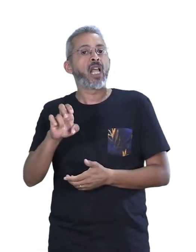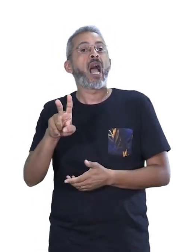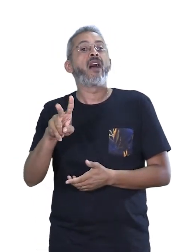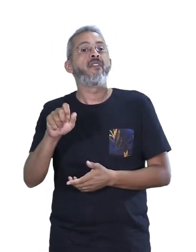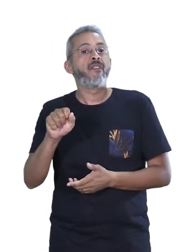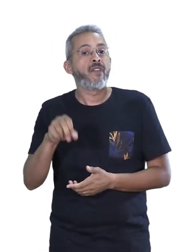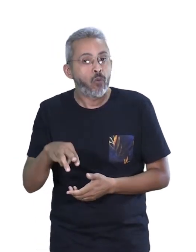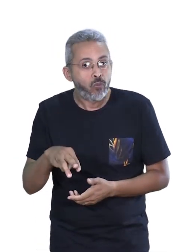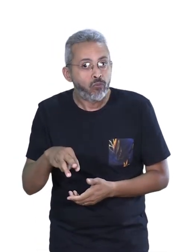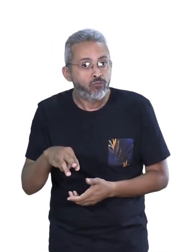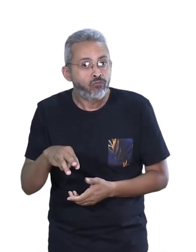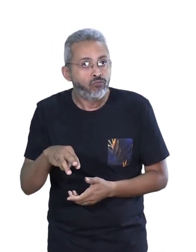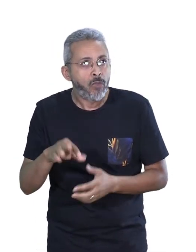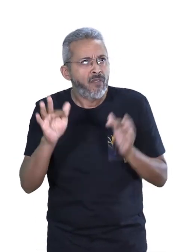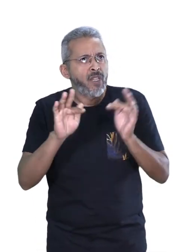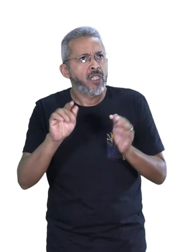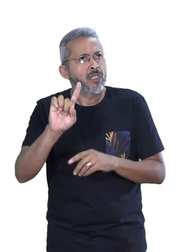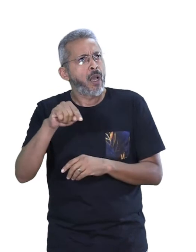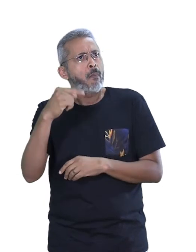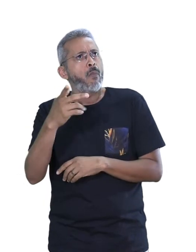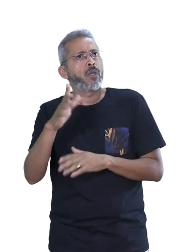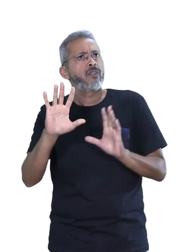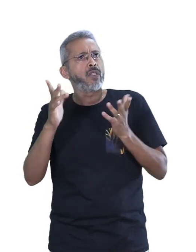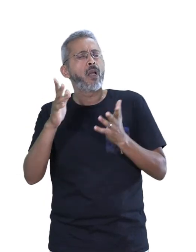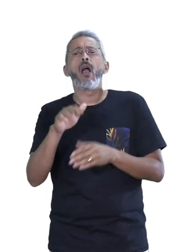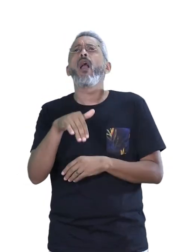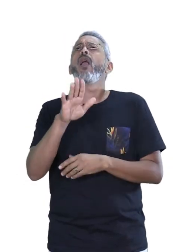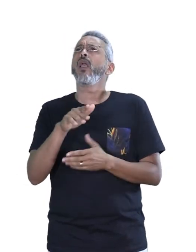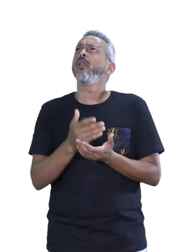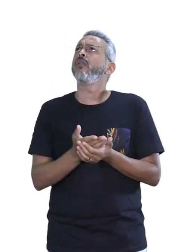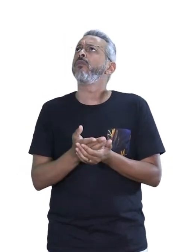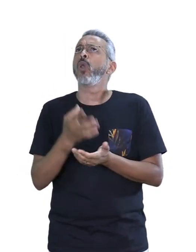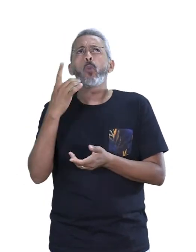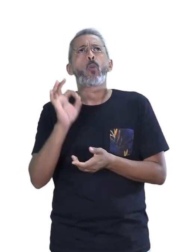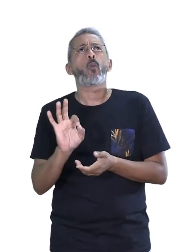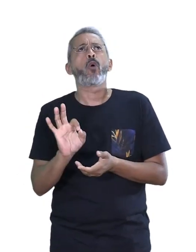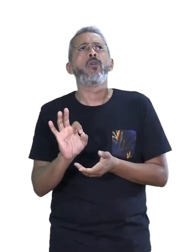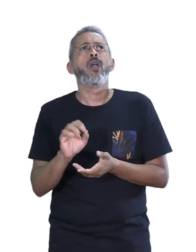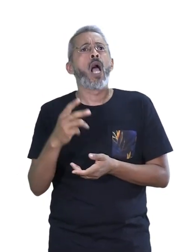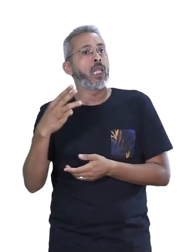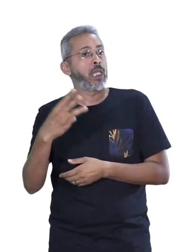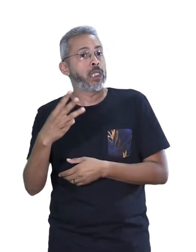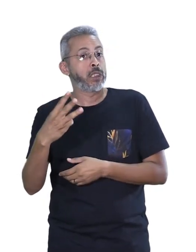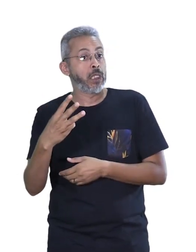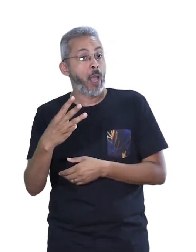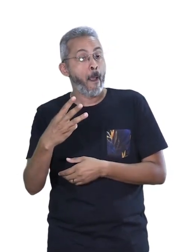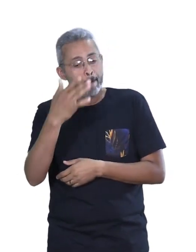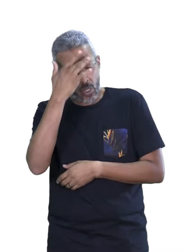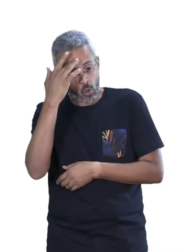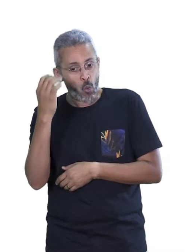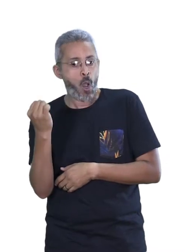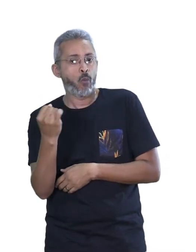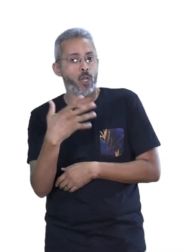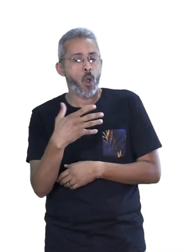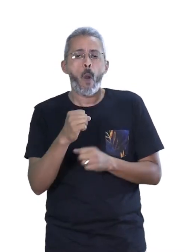Estavam felizes após a festa. Peraí, quem estavam? Não sabemos, porque na terceira pessoa